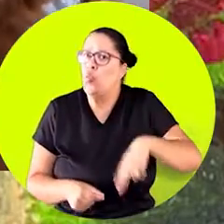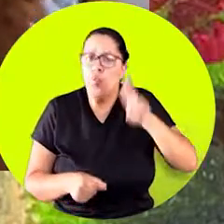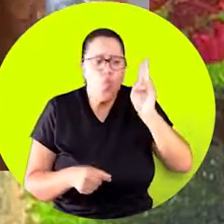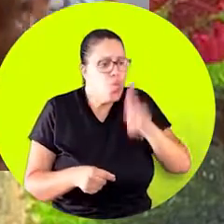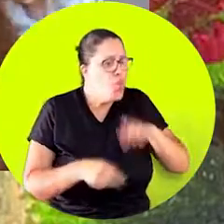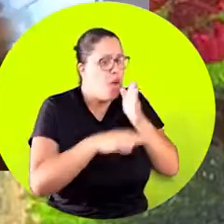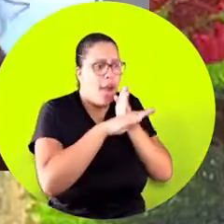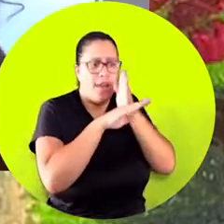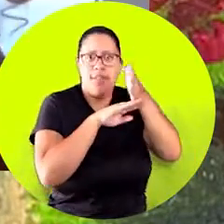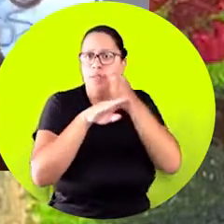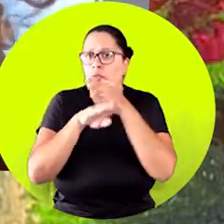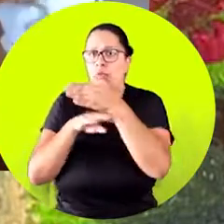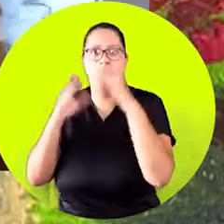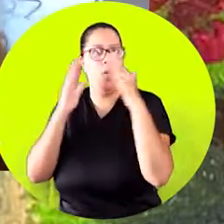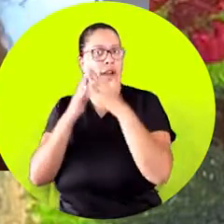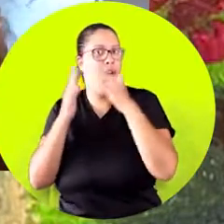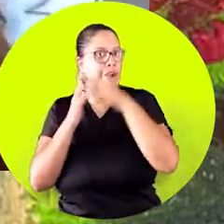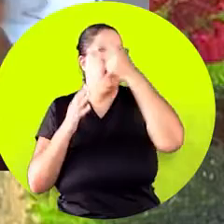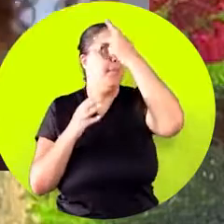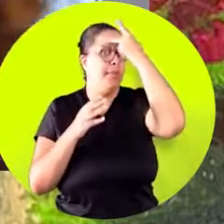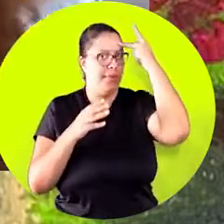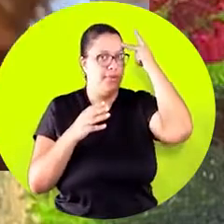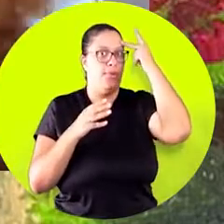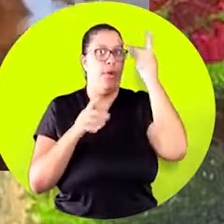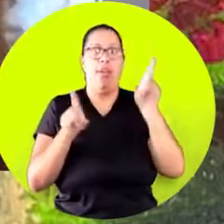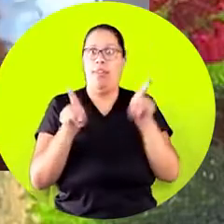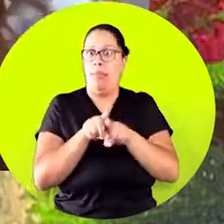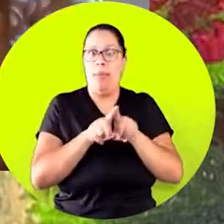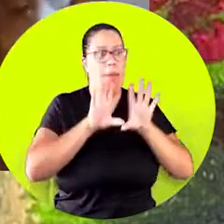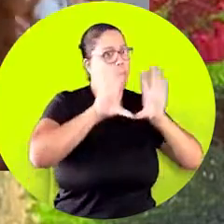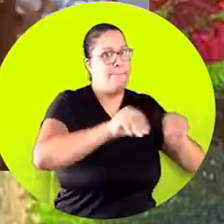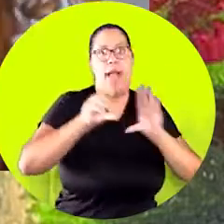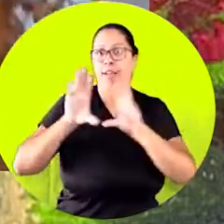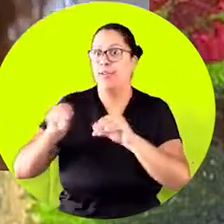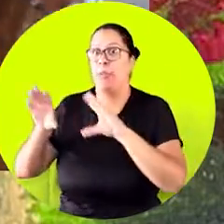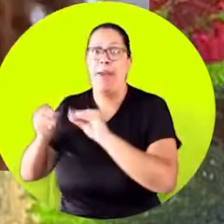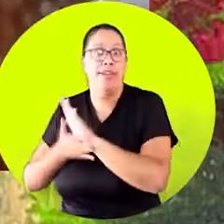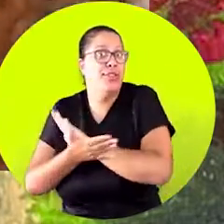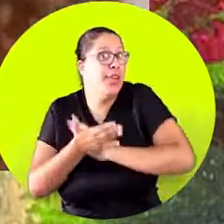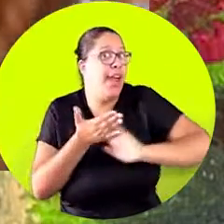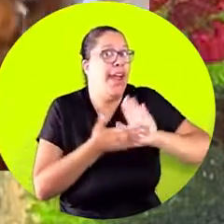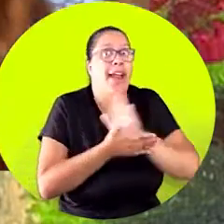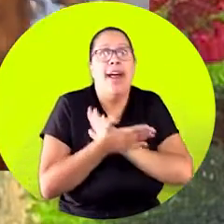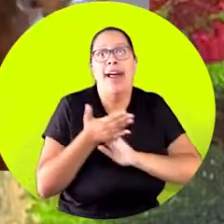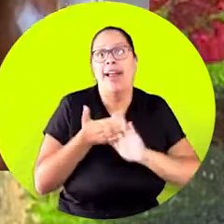entrou na casa de ninguém sem ser convidada e também não mexeu nas coisas de ninguém sem